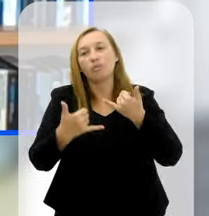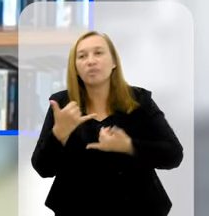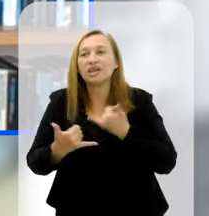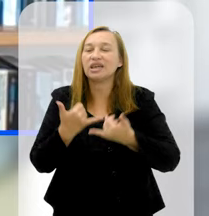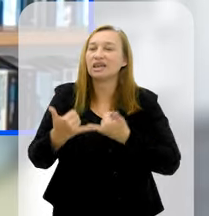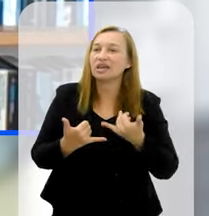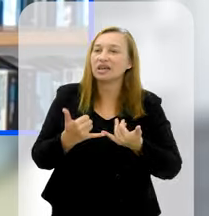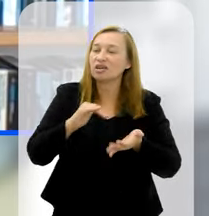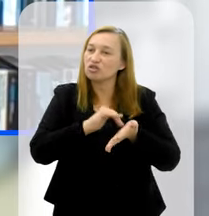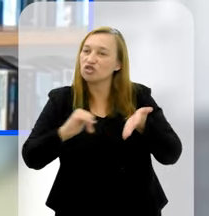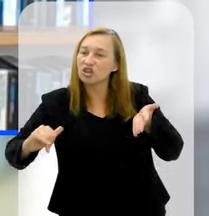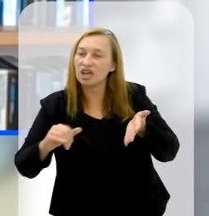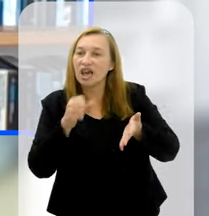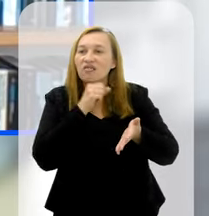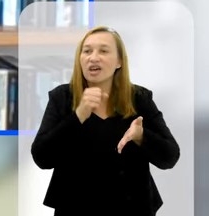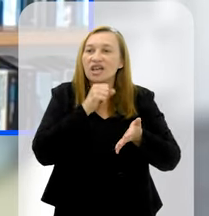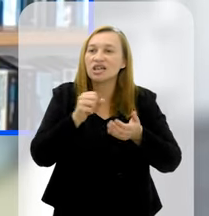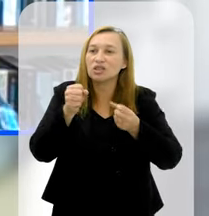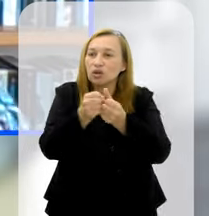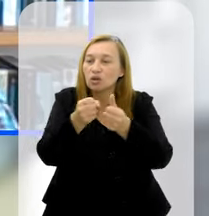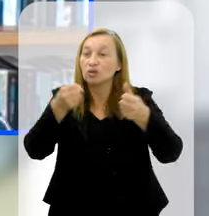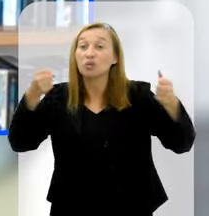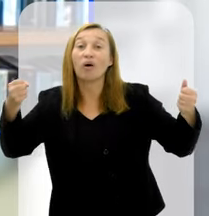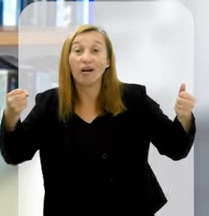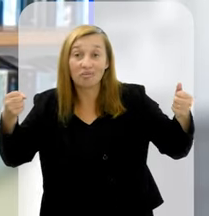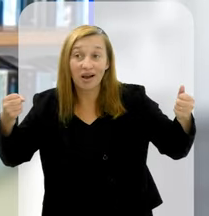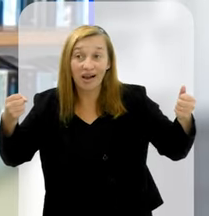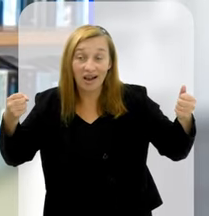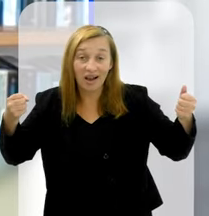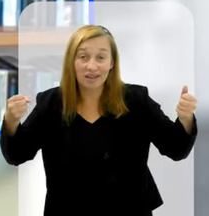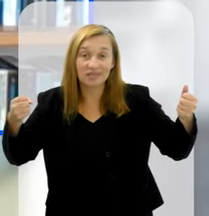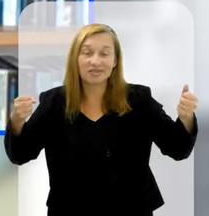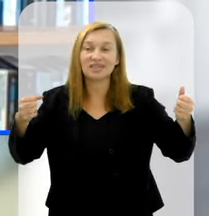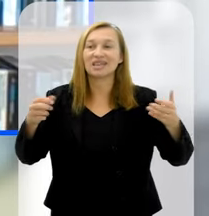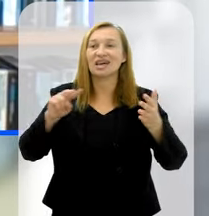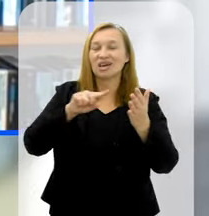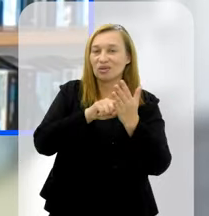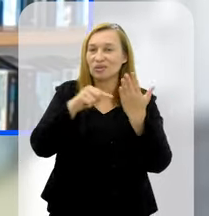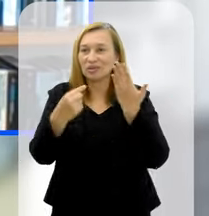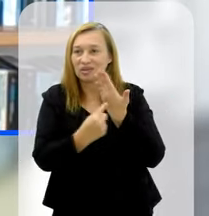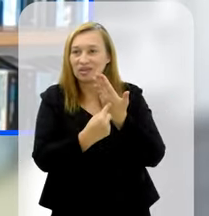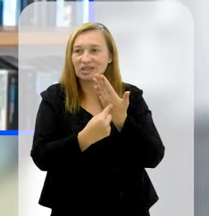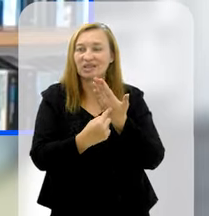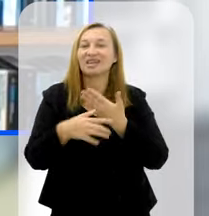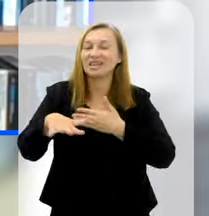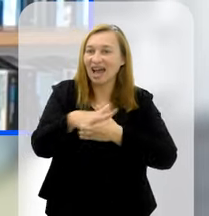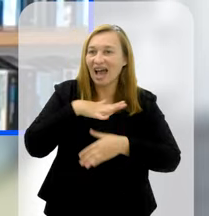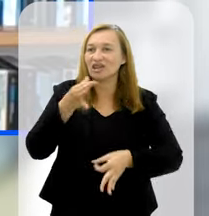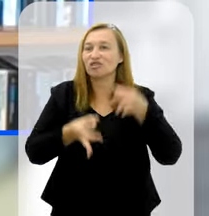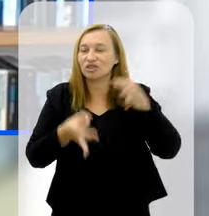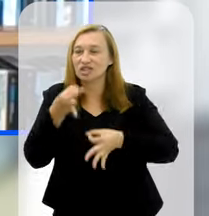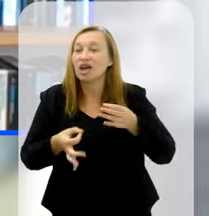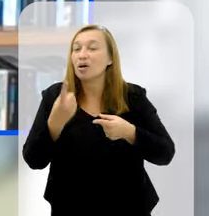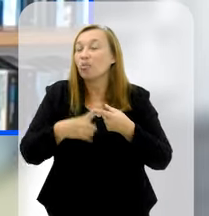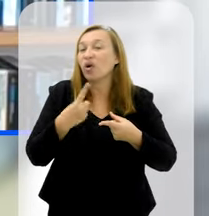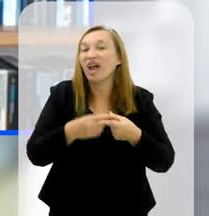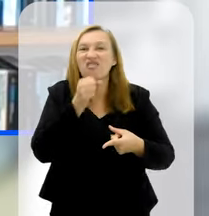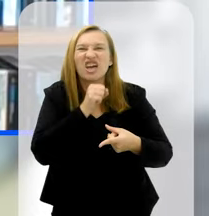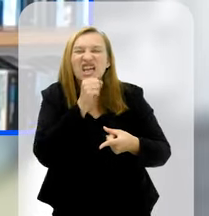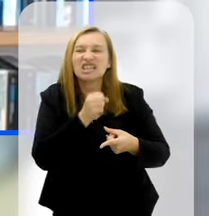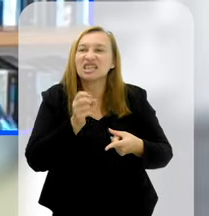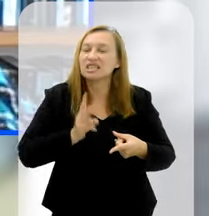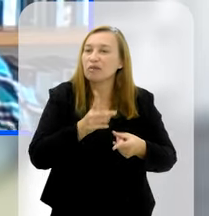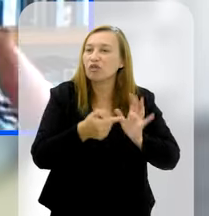eu brinco que eu tirei a velhice do armário no ambiente do judiciário, porque a velhice sempre